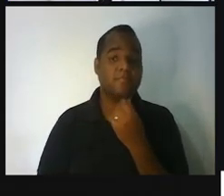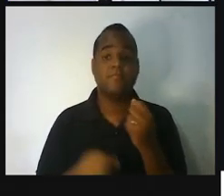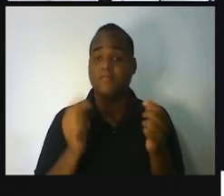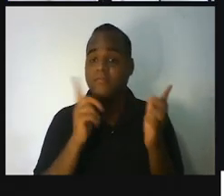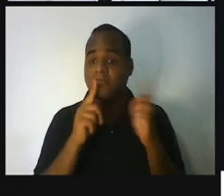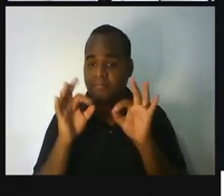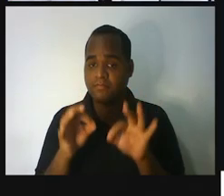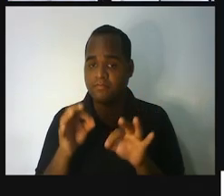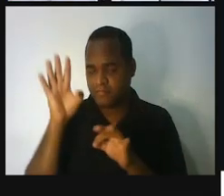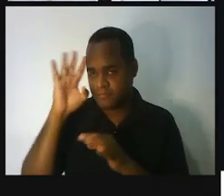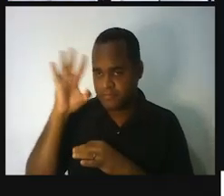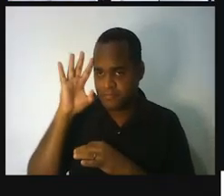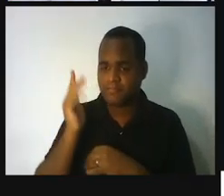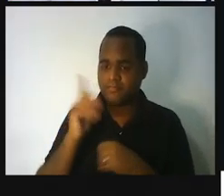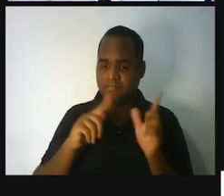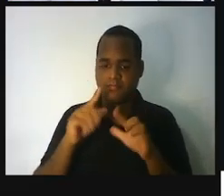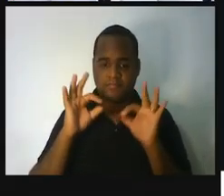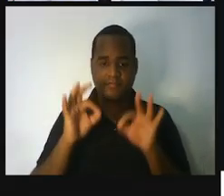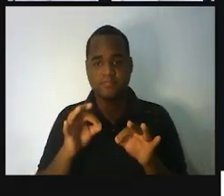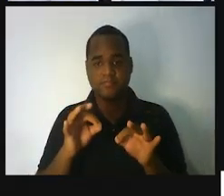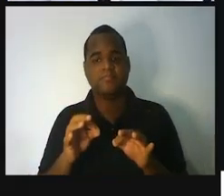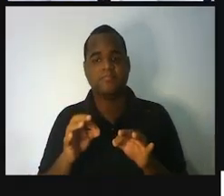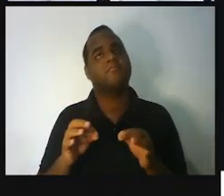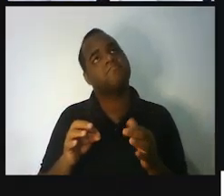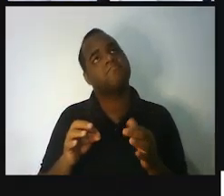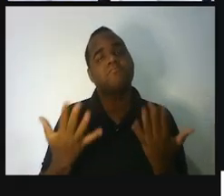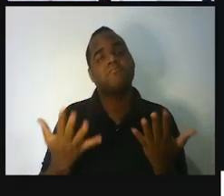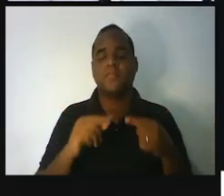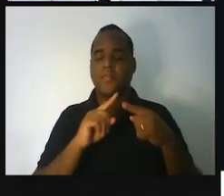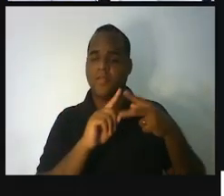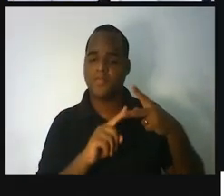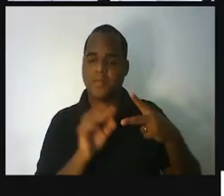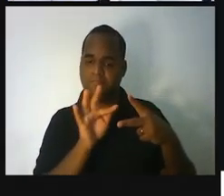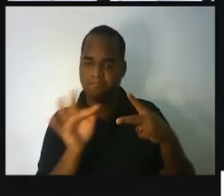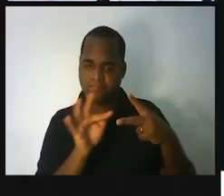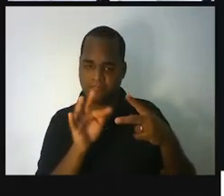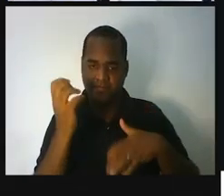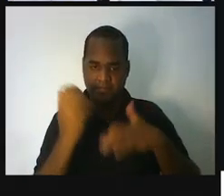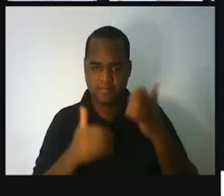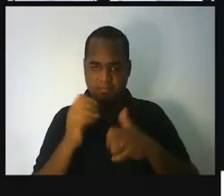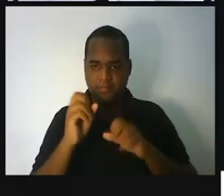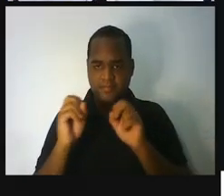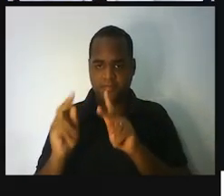Conseguiu imaginar alguma coisa? Vamos pensar em duas situações bem simples.